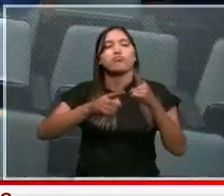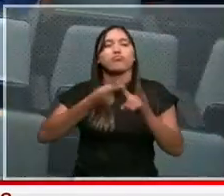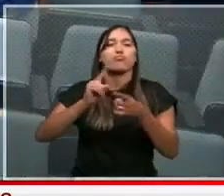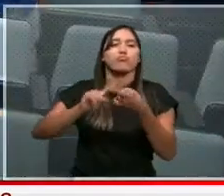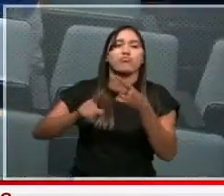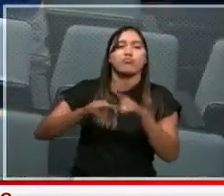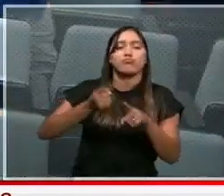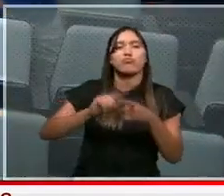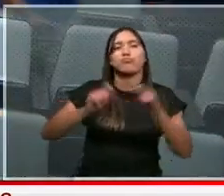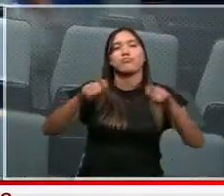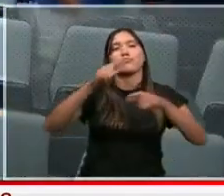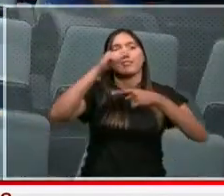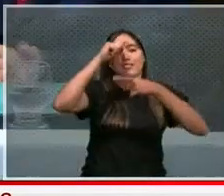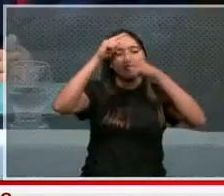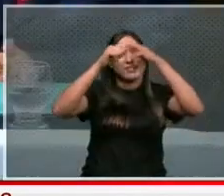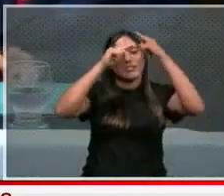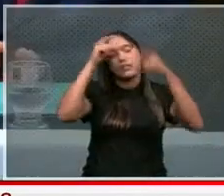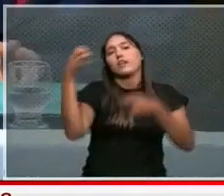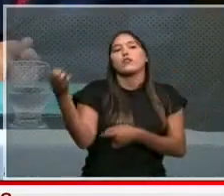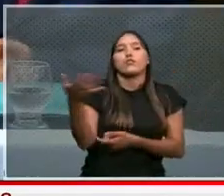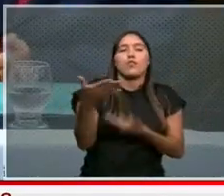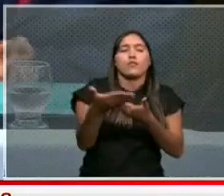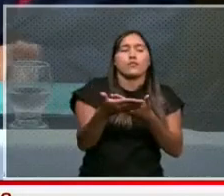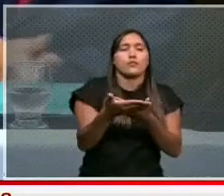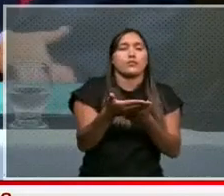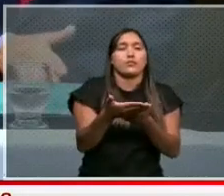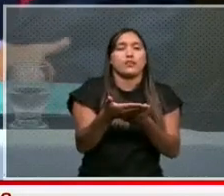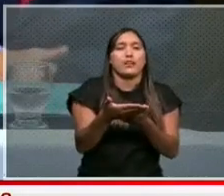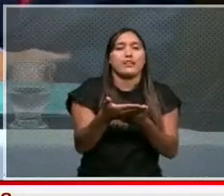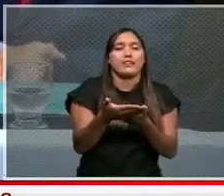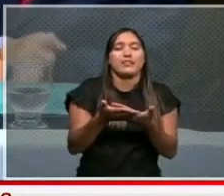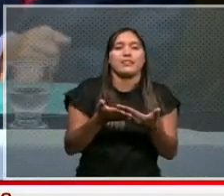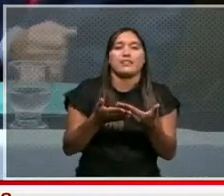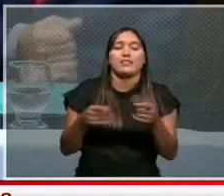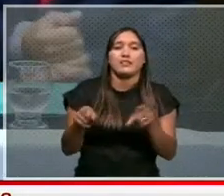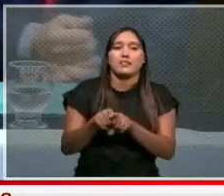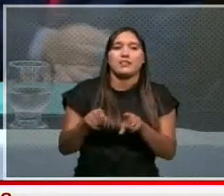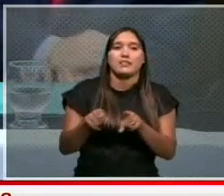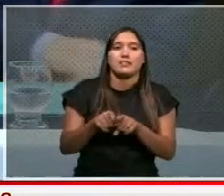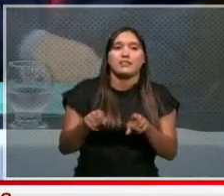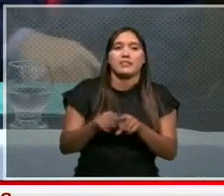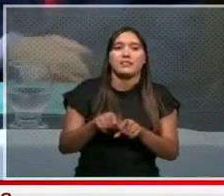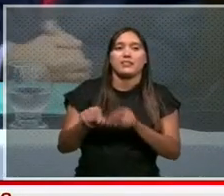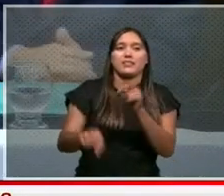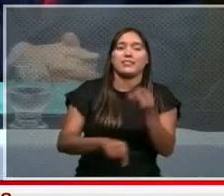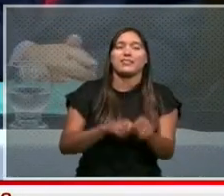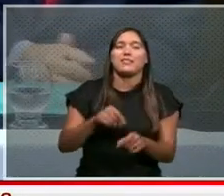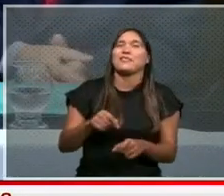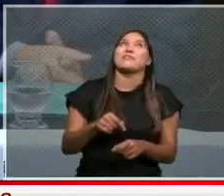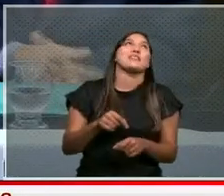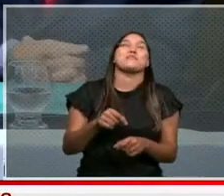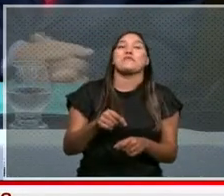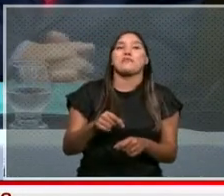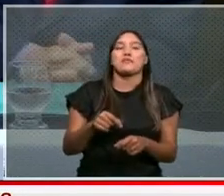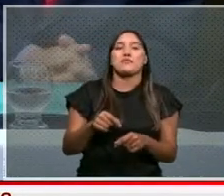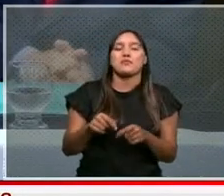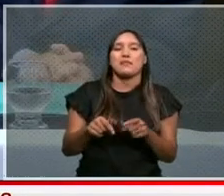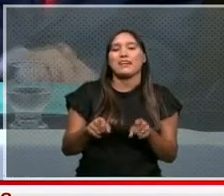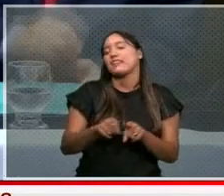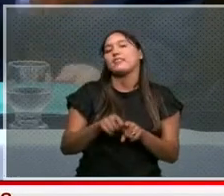e várias ideias apareceram aqui Nós criamos recentemente na casa uma frente parlamentar da agropecuária